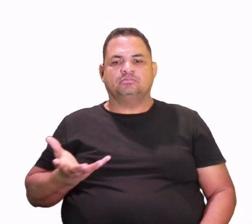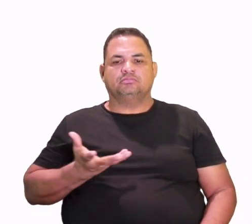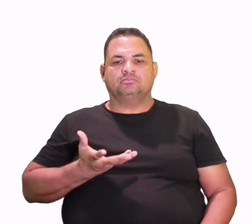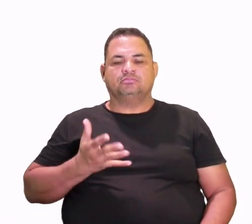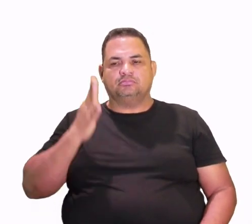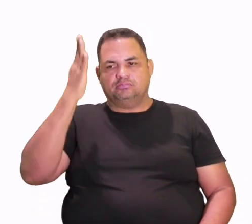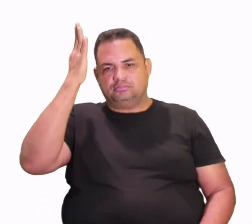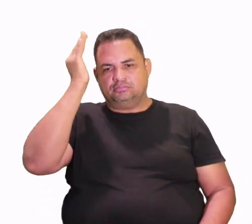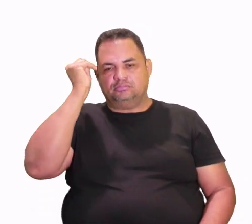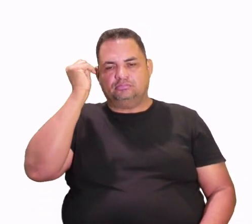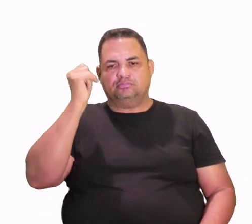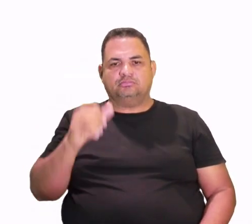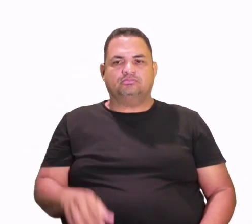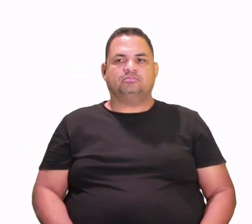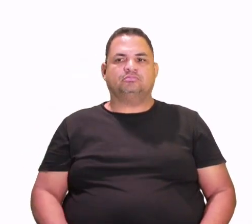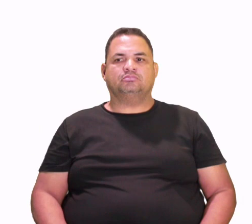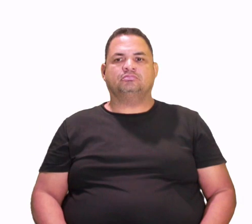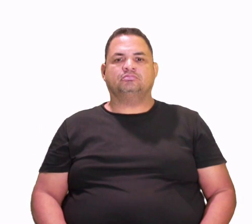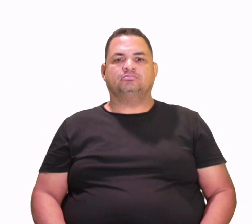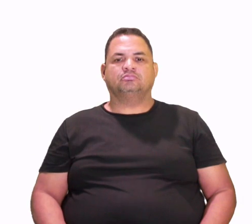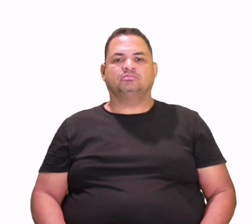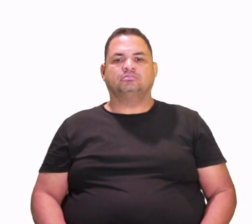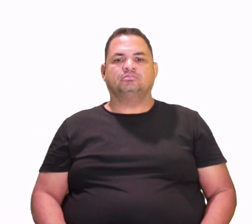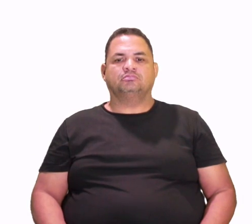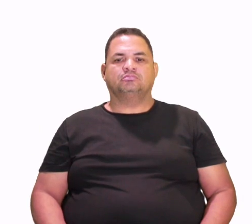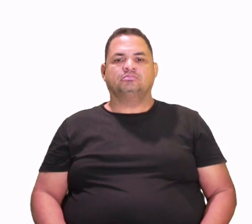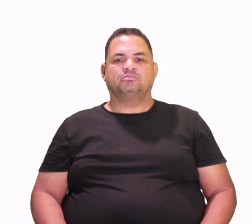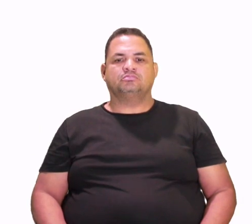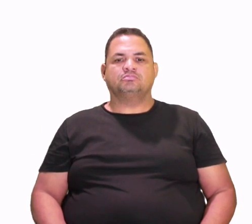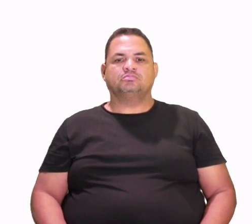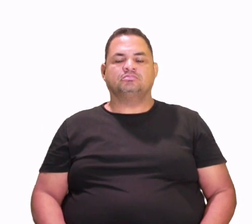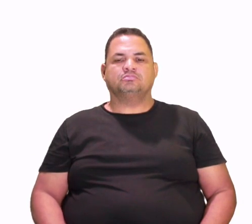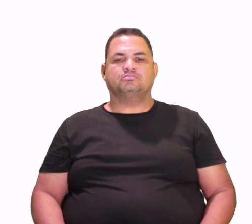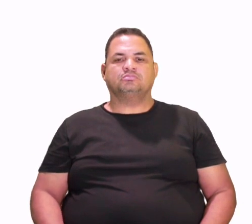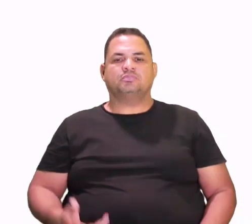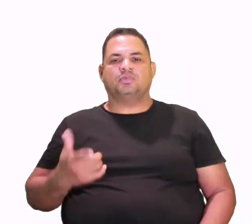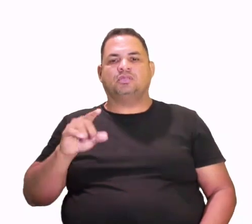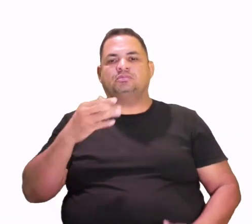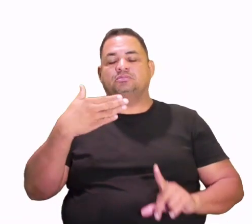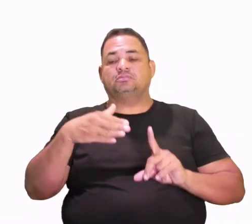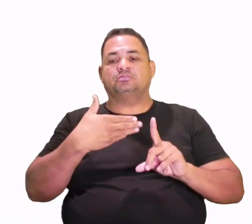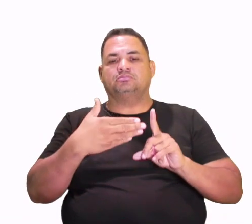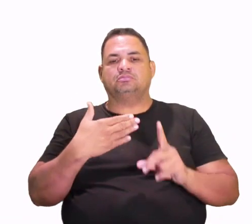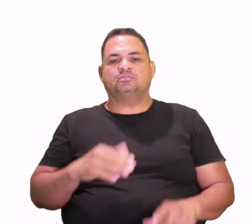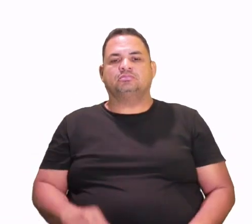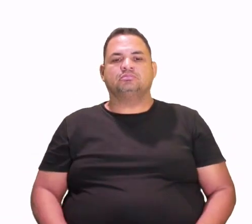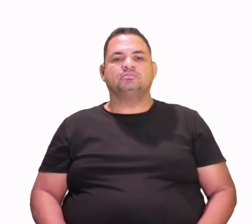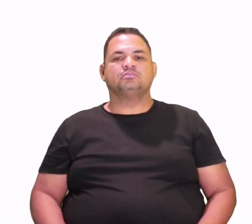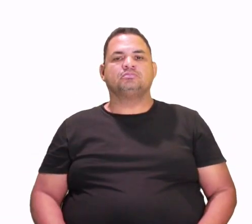querendo saber. No caso aqui é sobre Thanksgiving. Lá no outro slide foi sobre o quê?